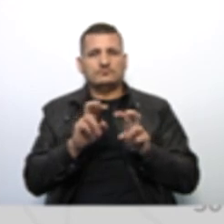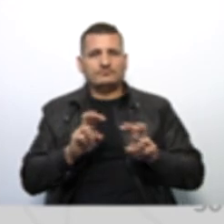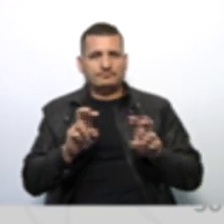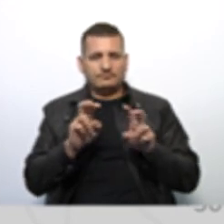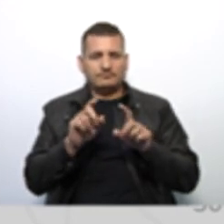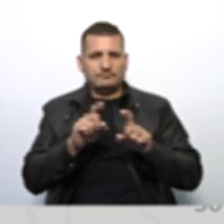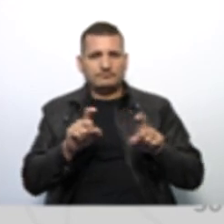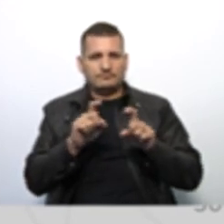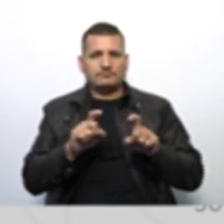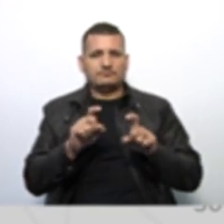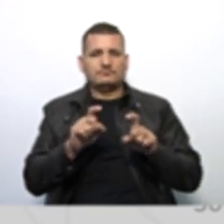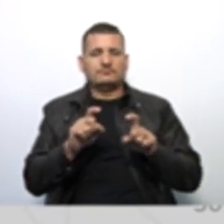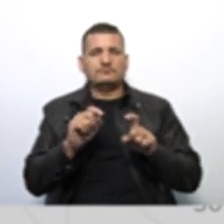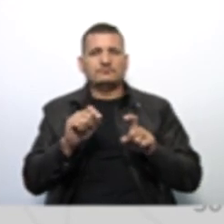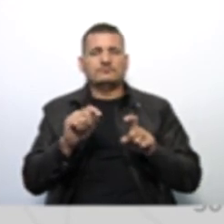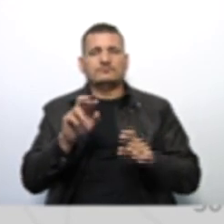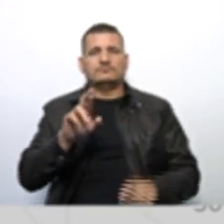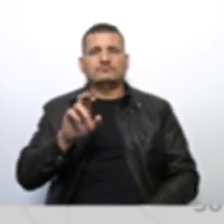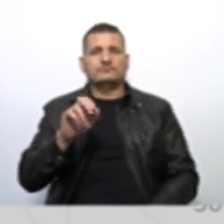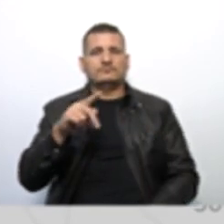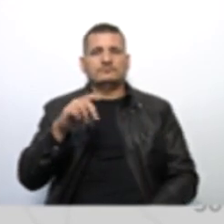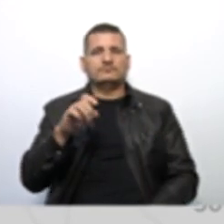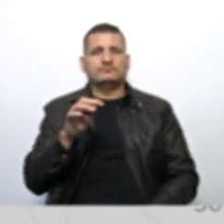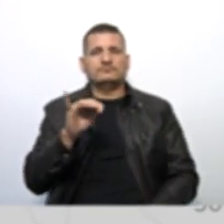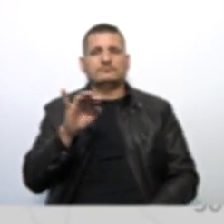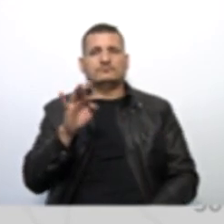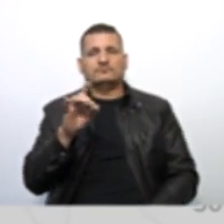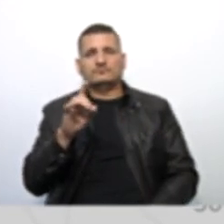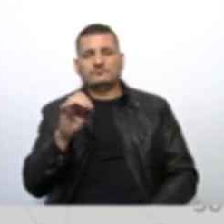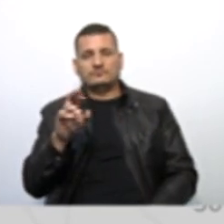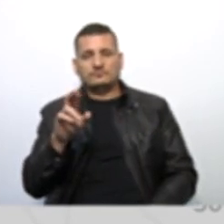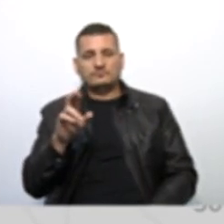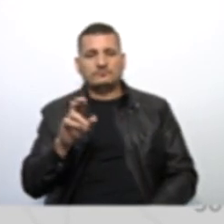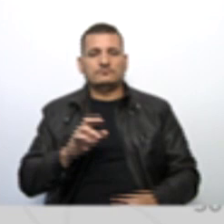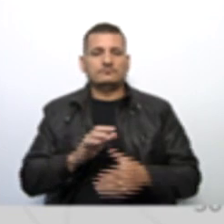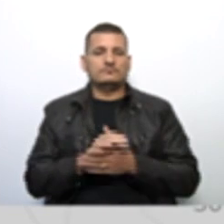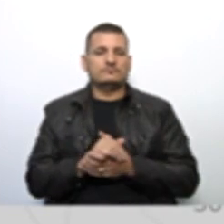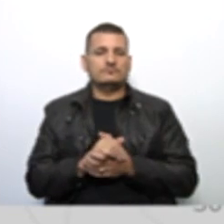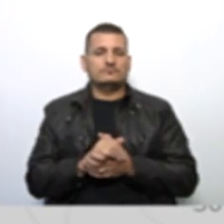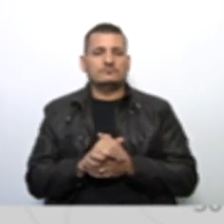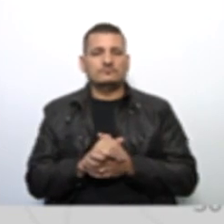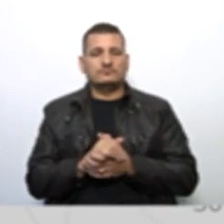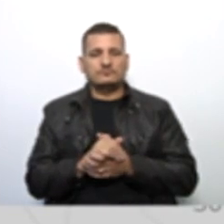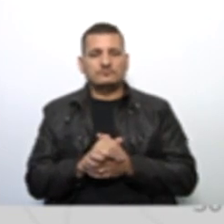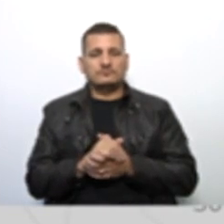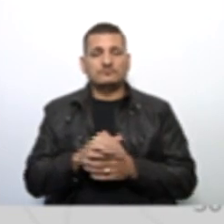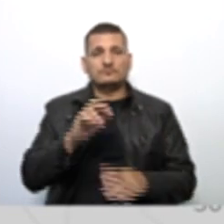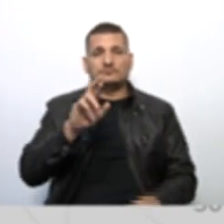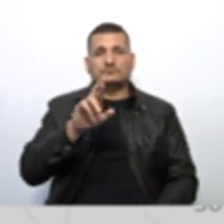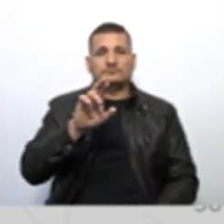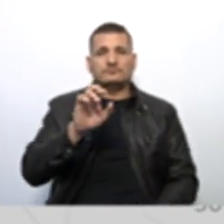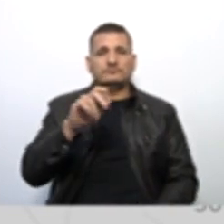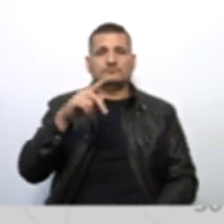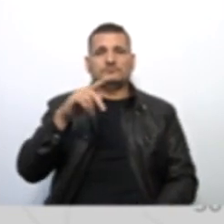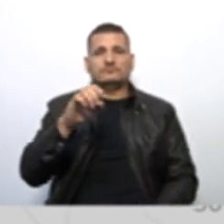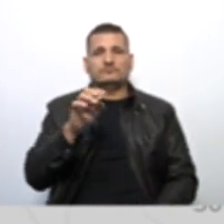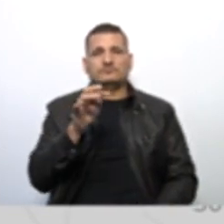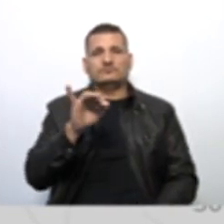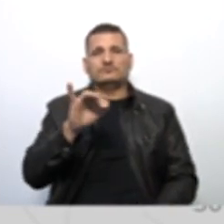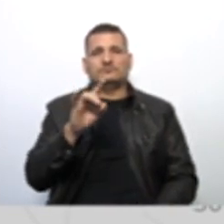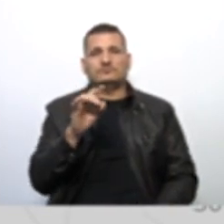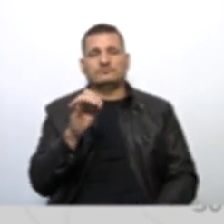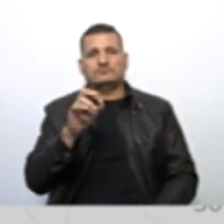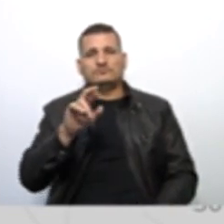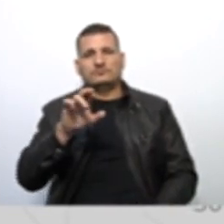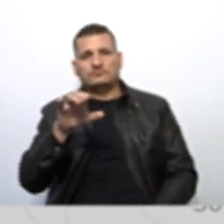através de repetidores. Pessoal, bastante atenção nessa observação aqui, ó. Repetidores,